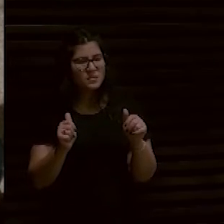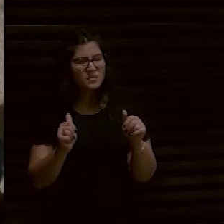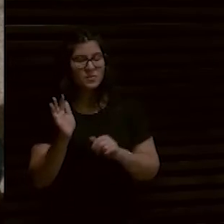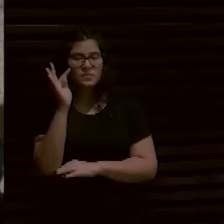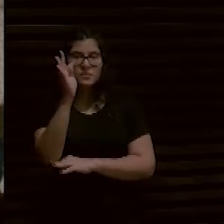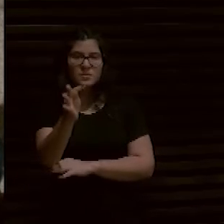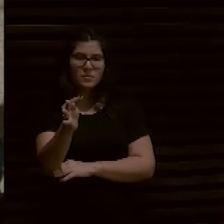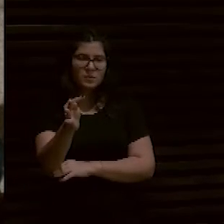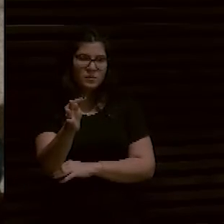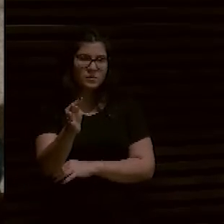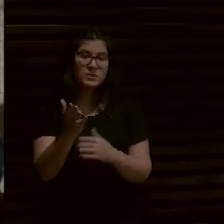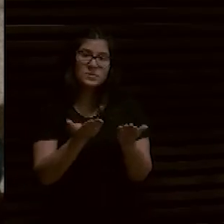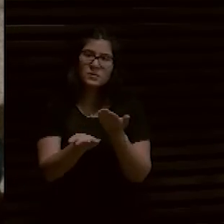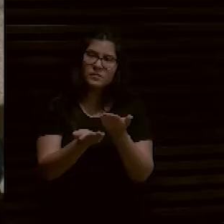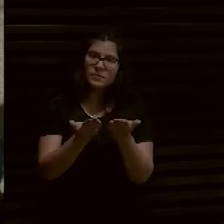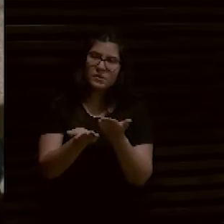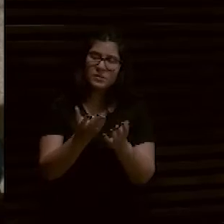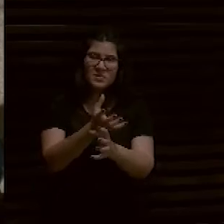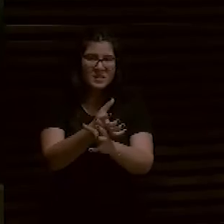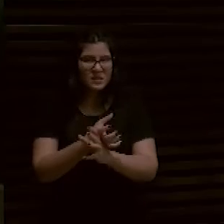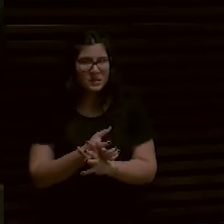Sequidão ou vida.